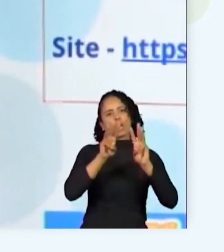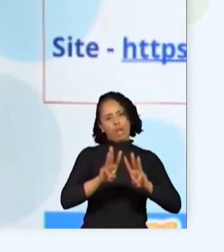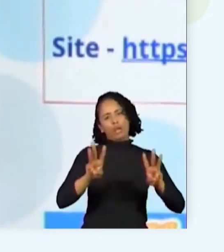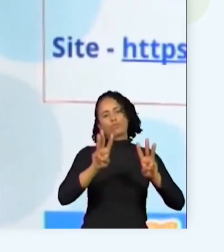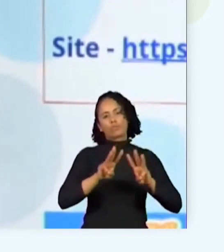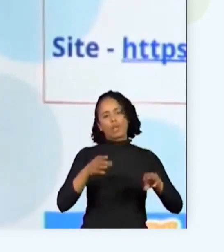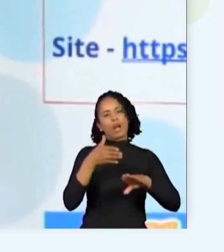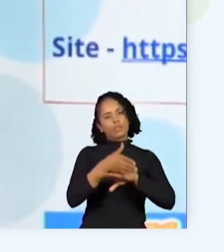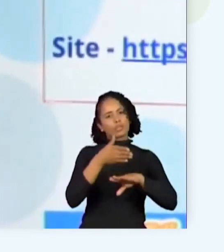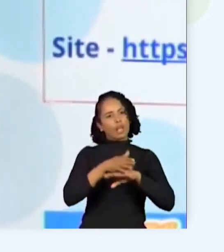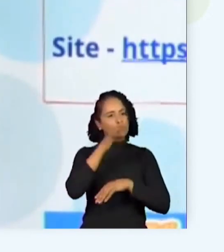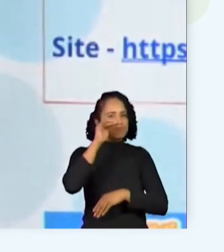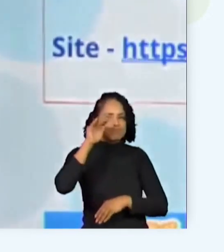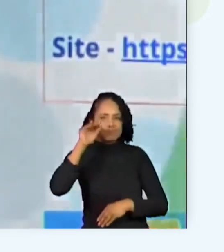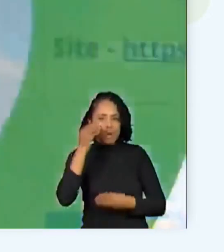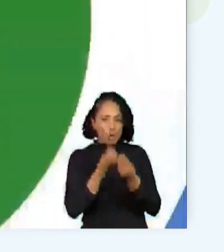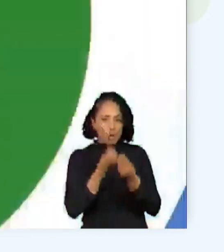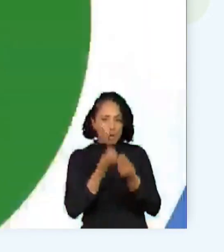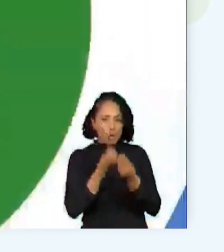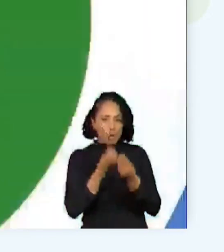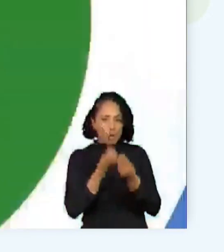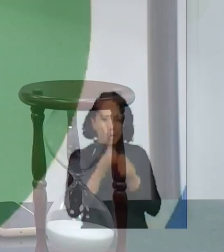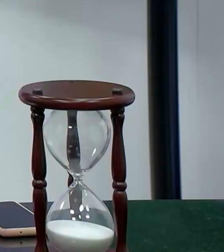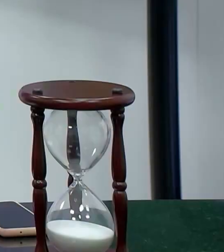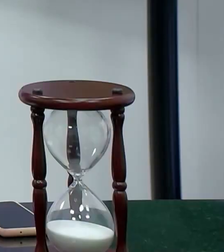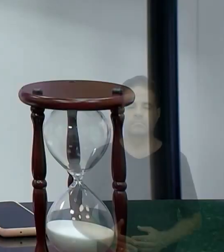um pouco da história. Isso também é muito interessante.